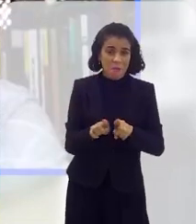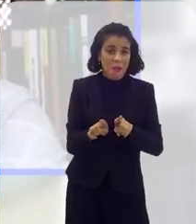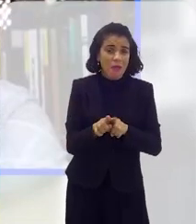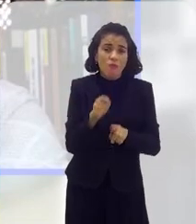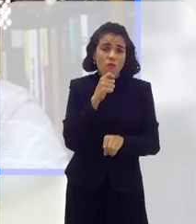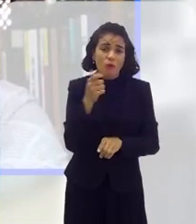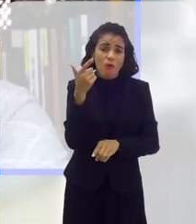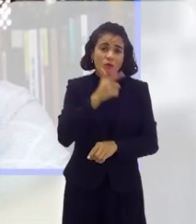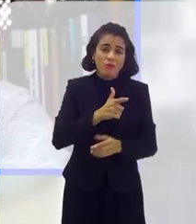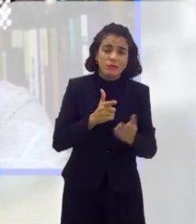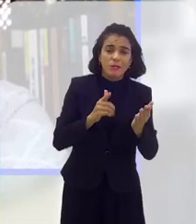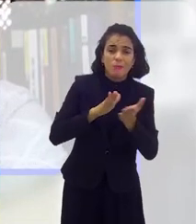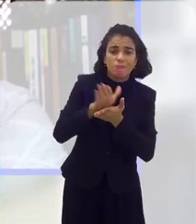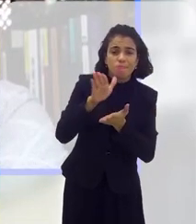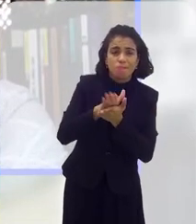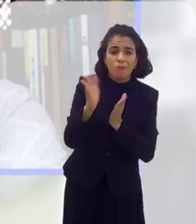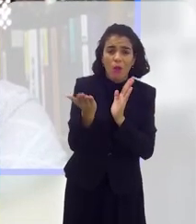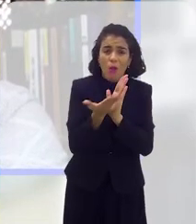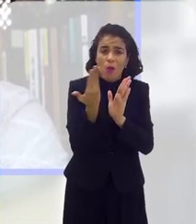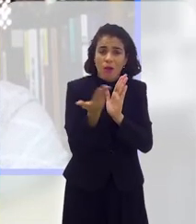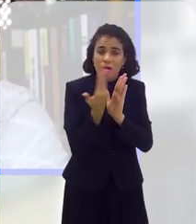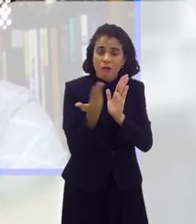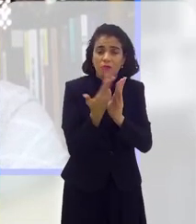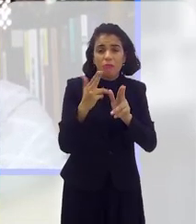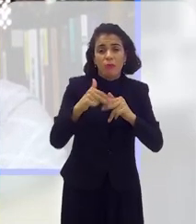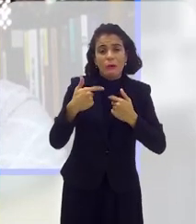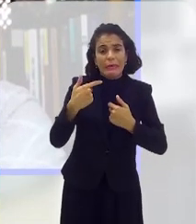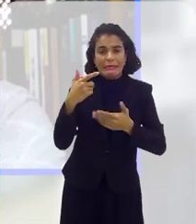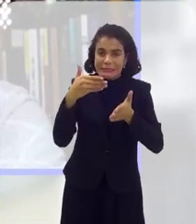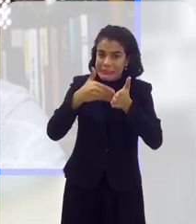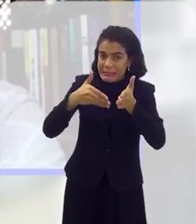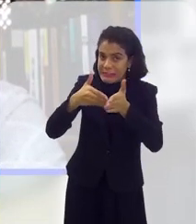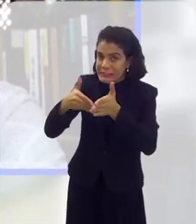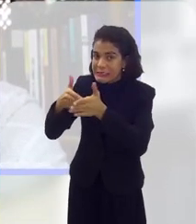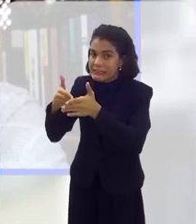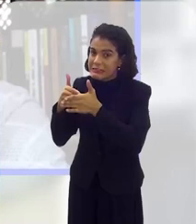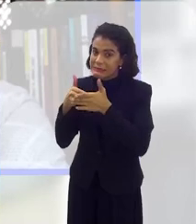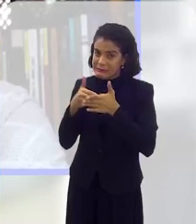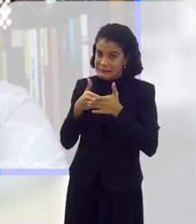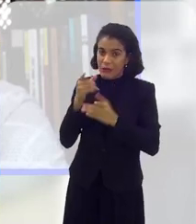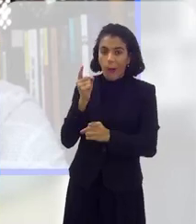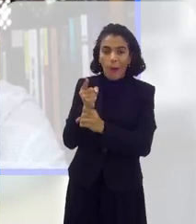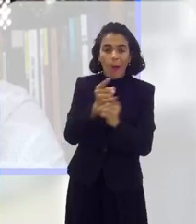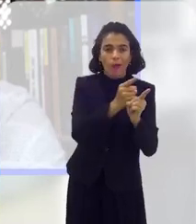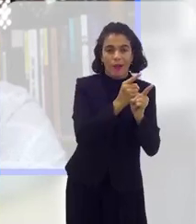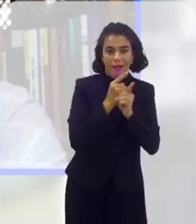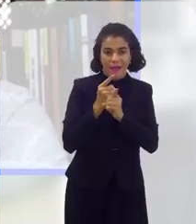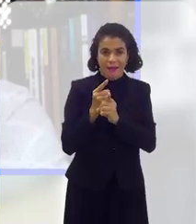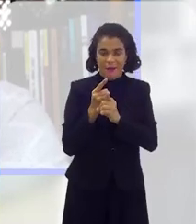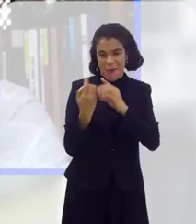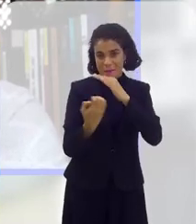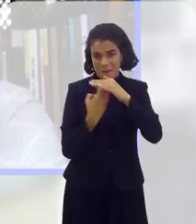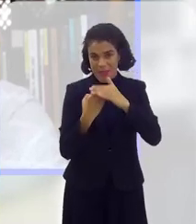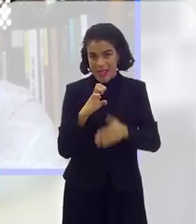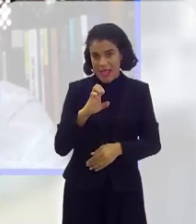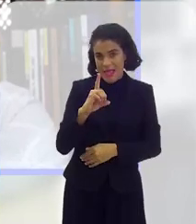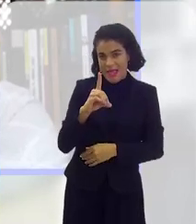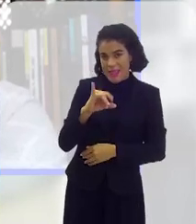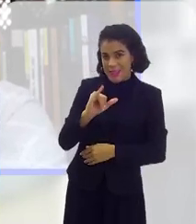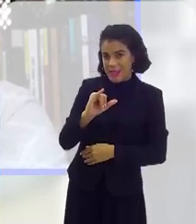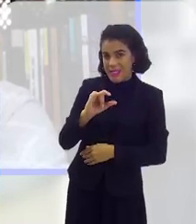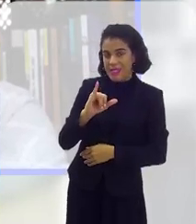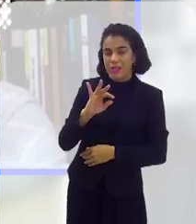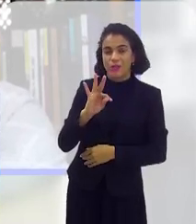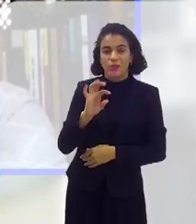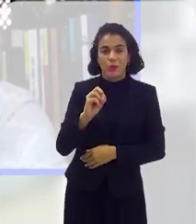estão publicados ainda, porque existe uma dificuldade de se acessar às editoras. Né? O meu caso foi